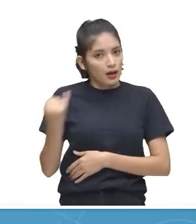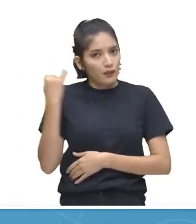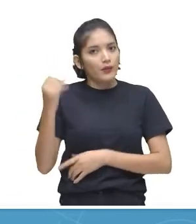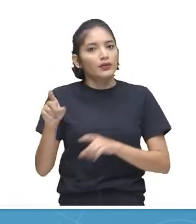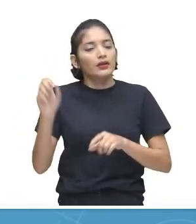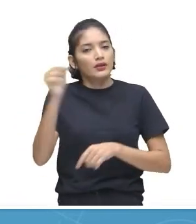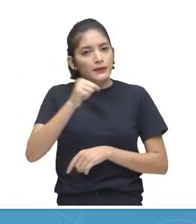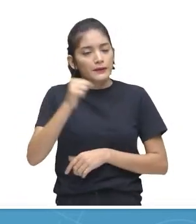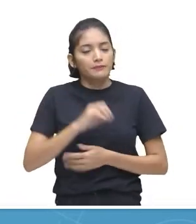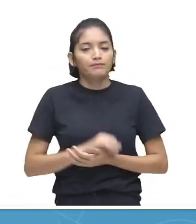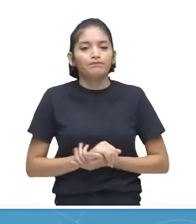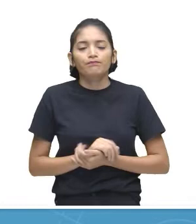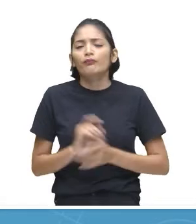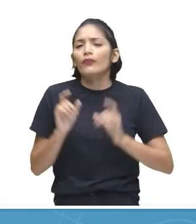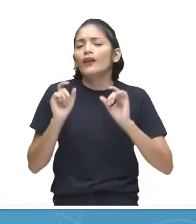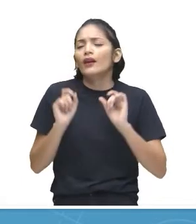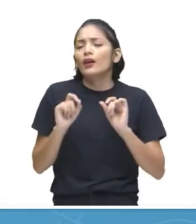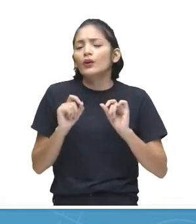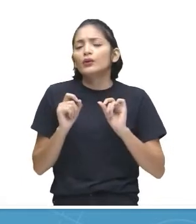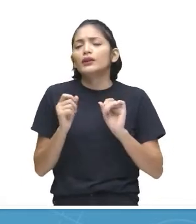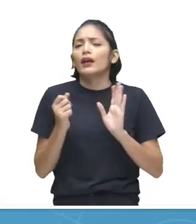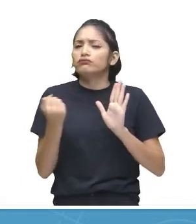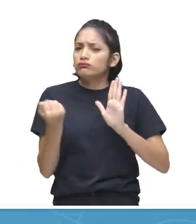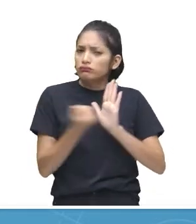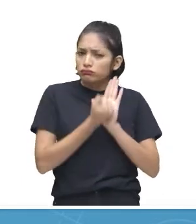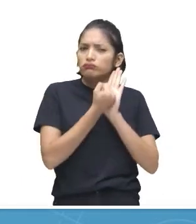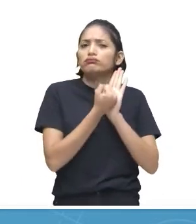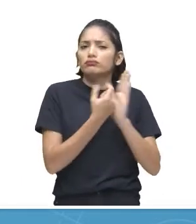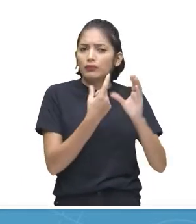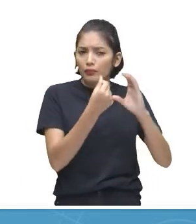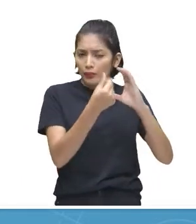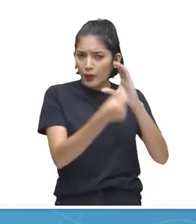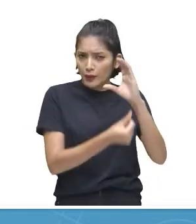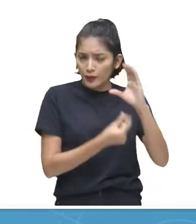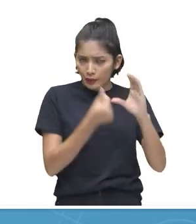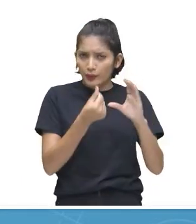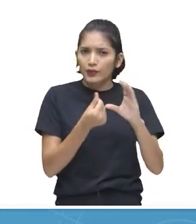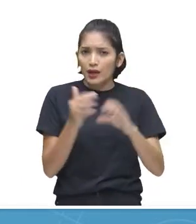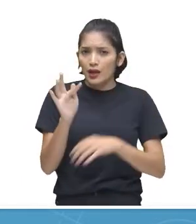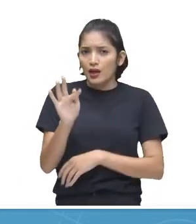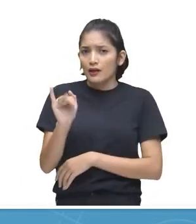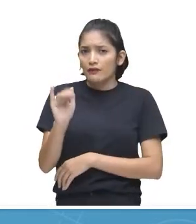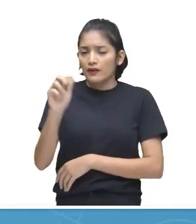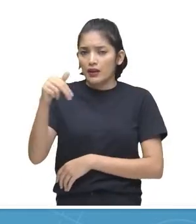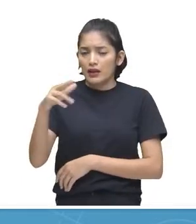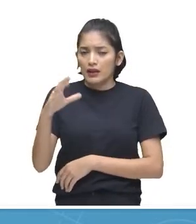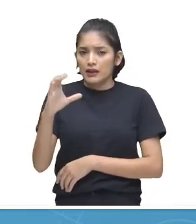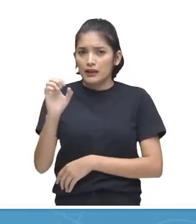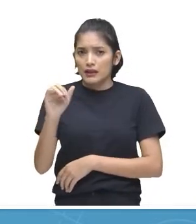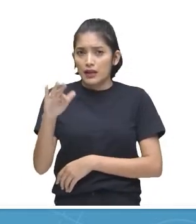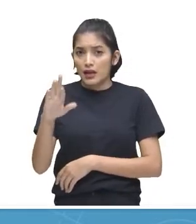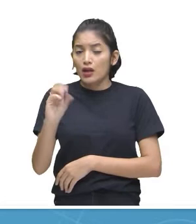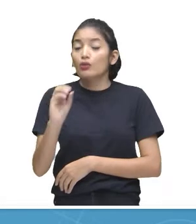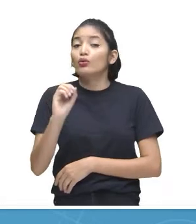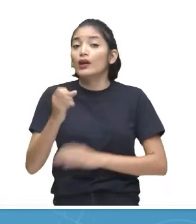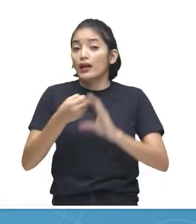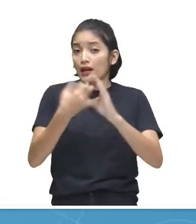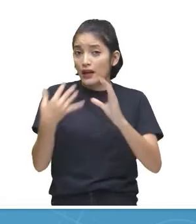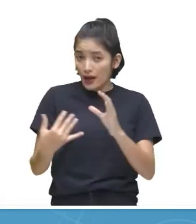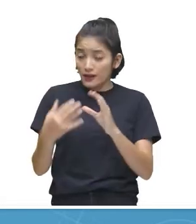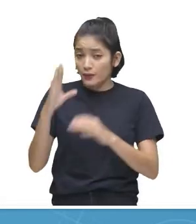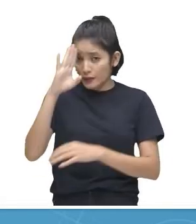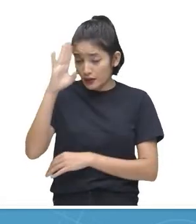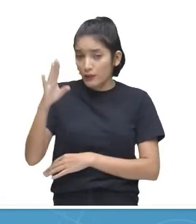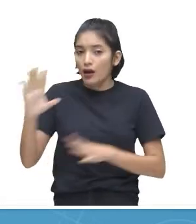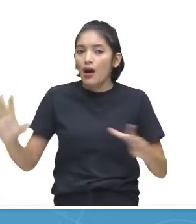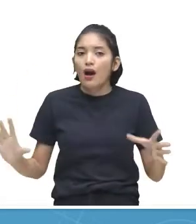hoje. Então, o que vai marcar o capitalismo financeiro como peça principal, característica principal? A união do